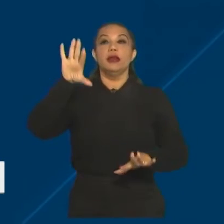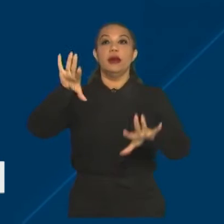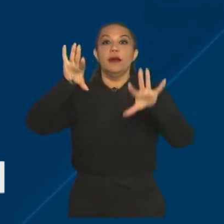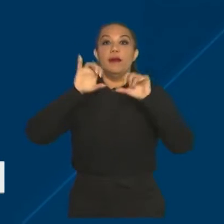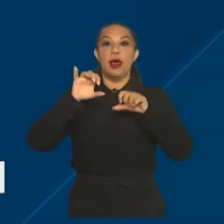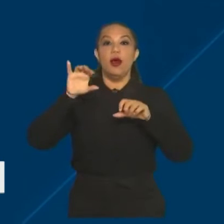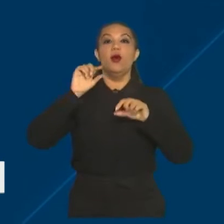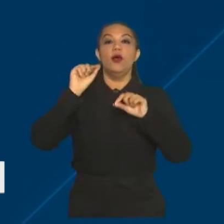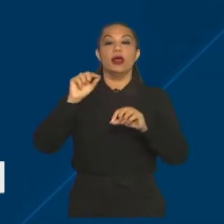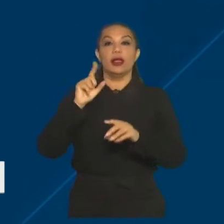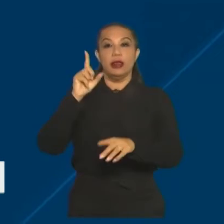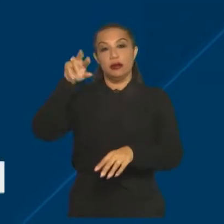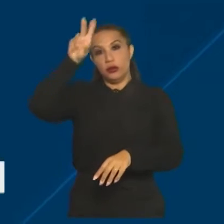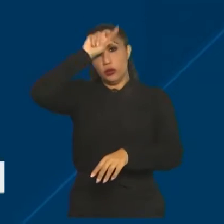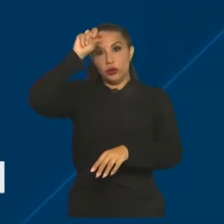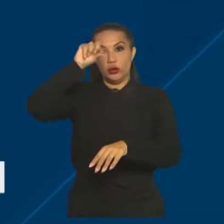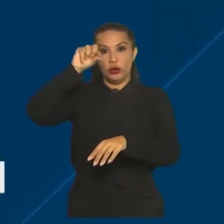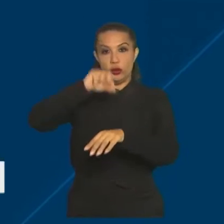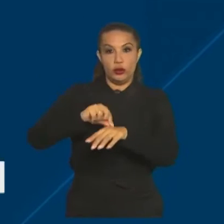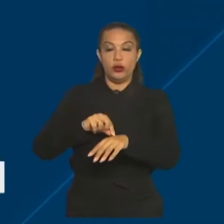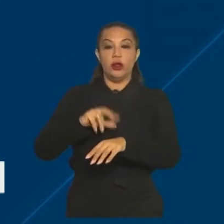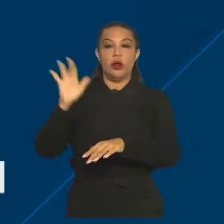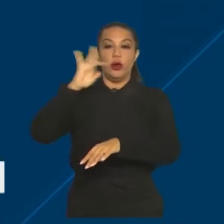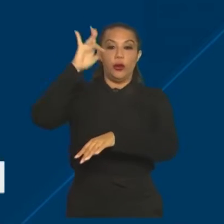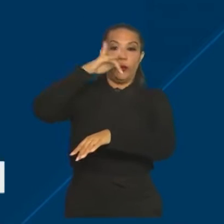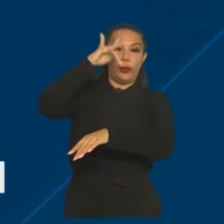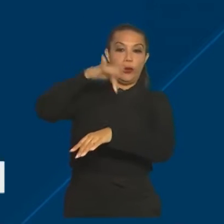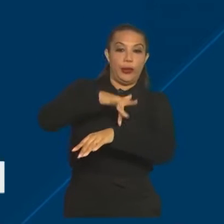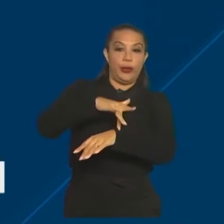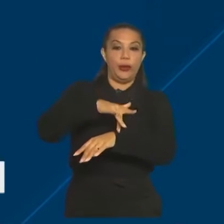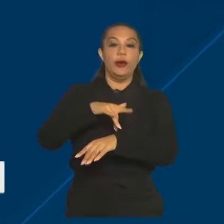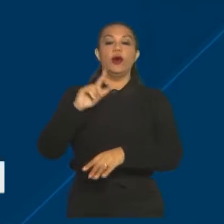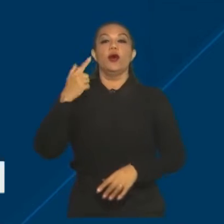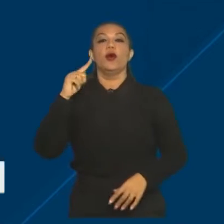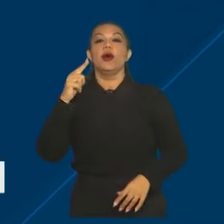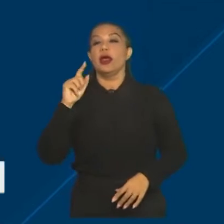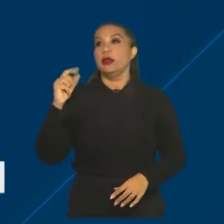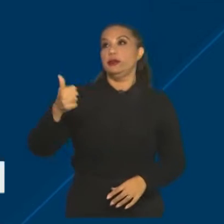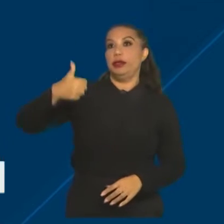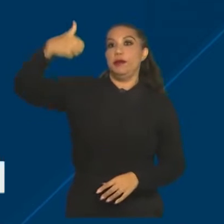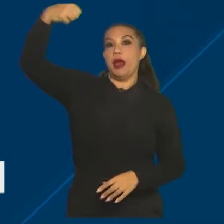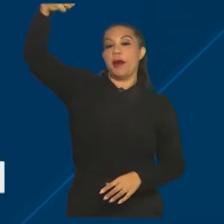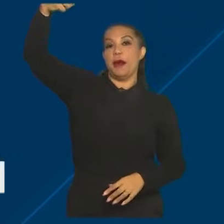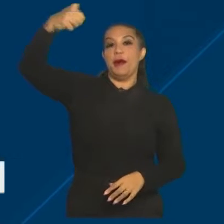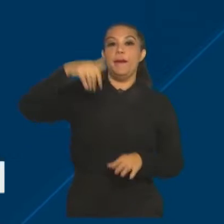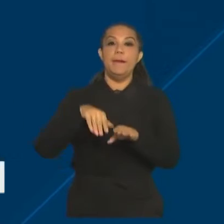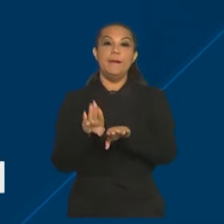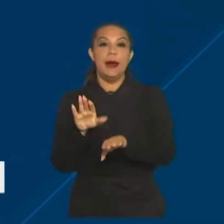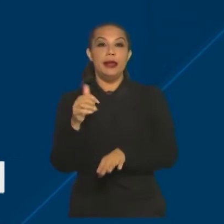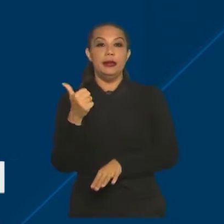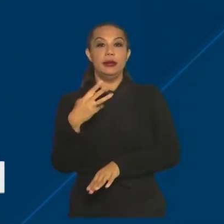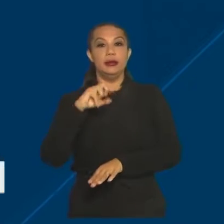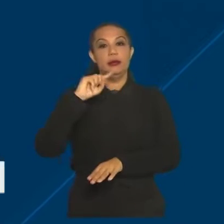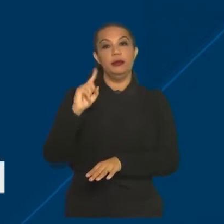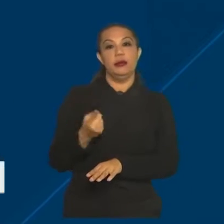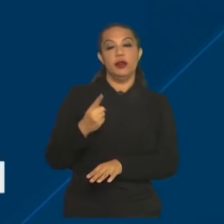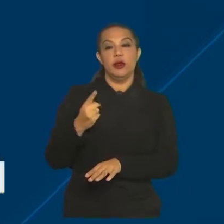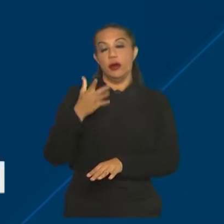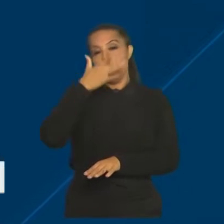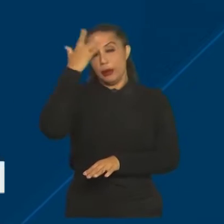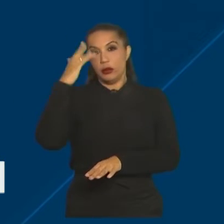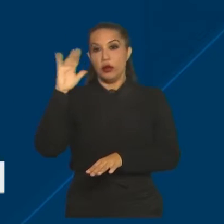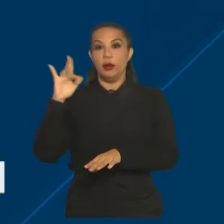registraram casos da doença Goiânia em Goiás está em primeiro lugar com mais de 13 mil e 600